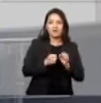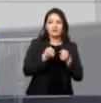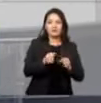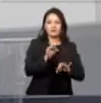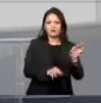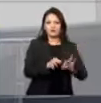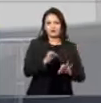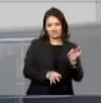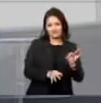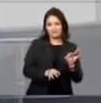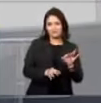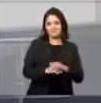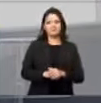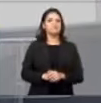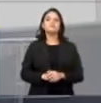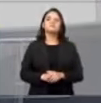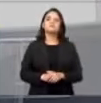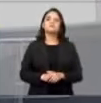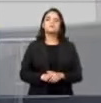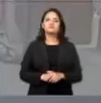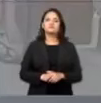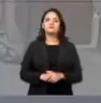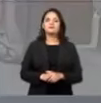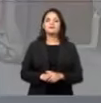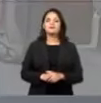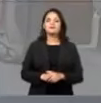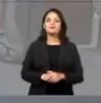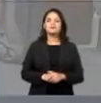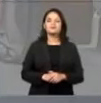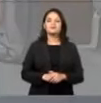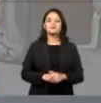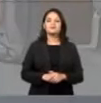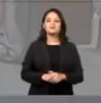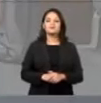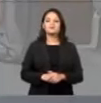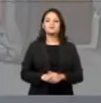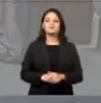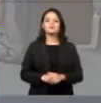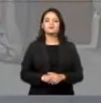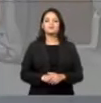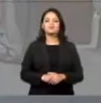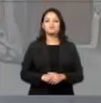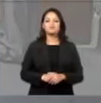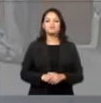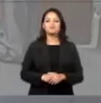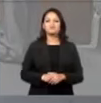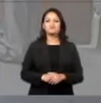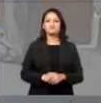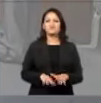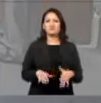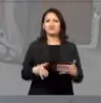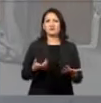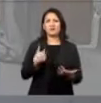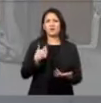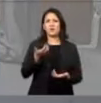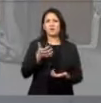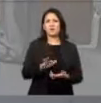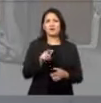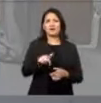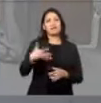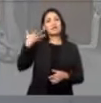cultura, viu? Direita é só de vez em quando. Então, eu não gostaria que isso aqui virasse um seminário